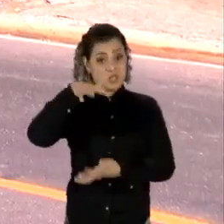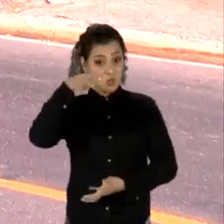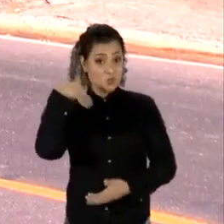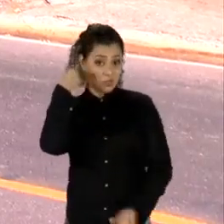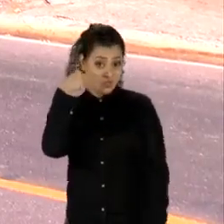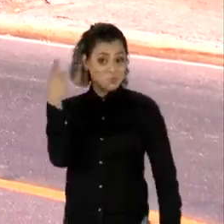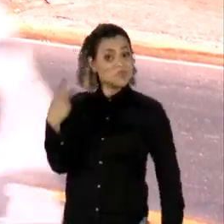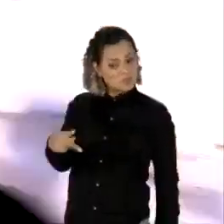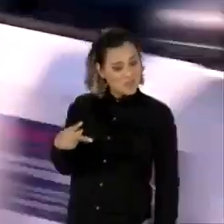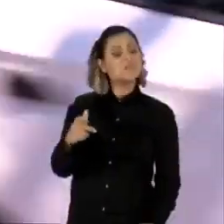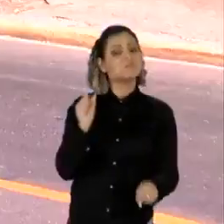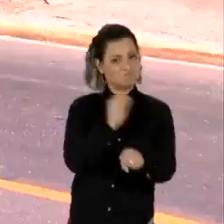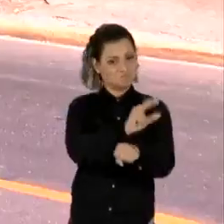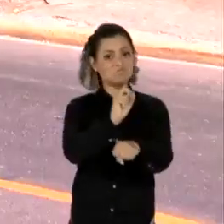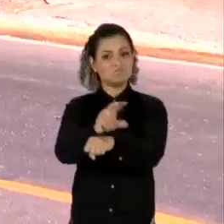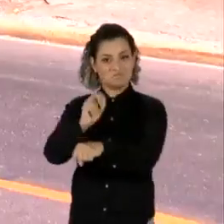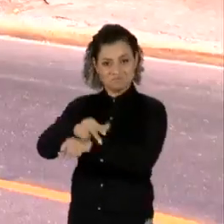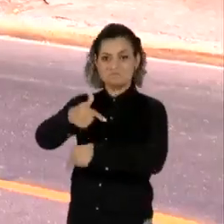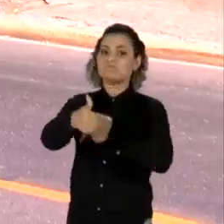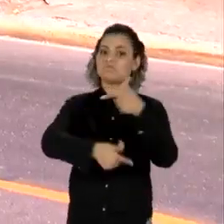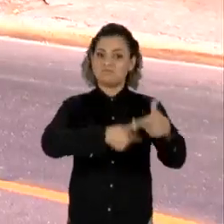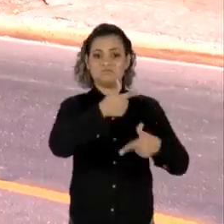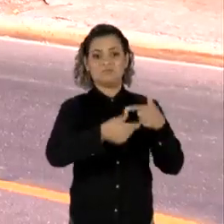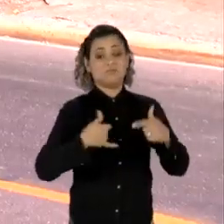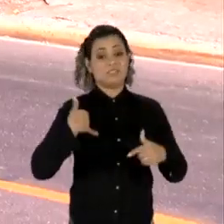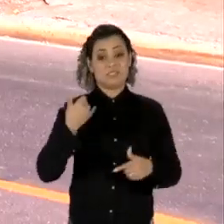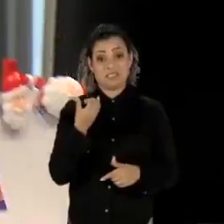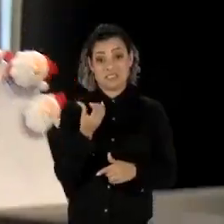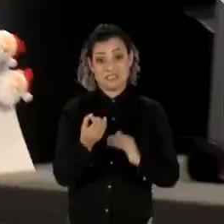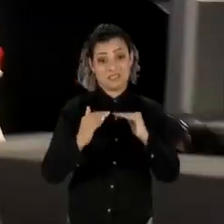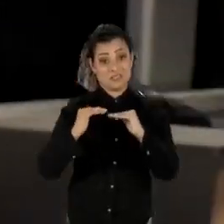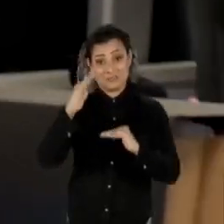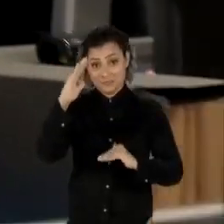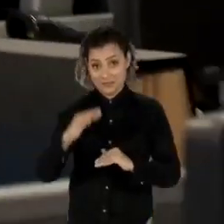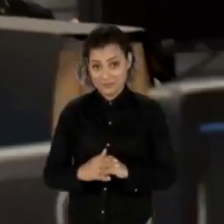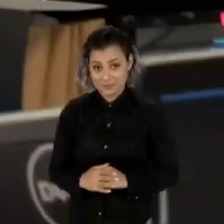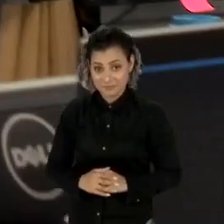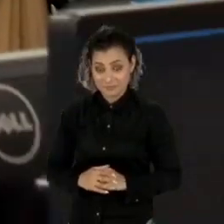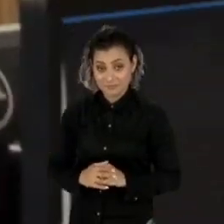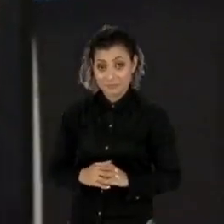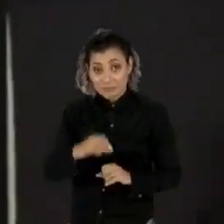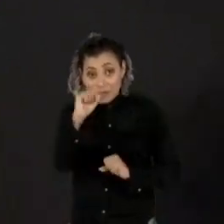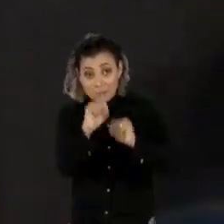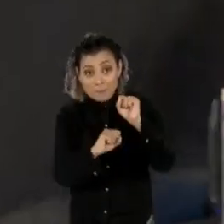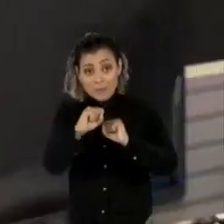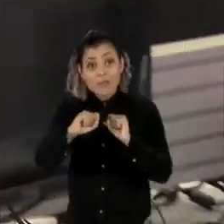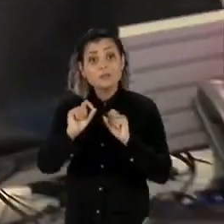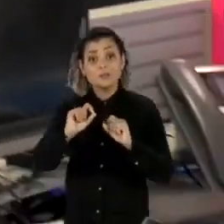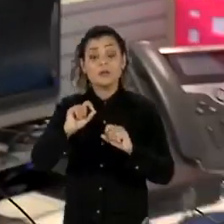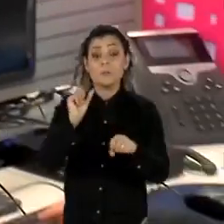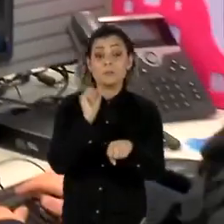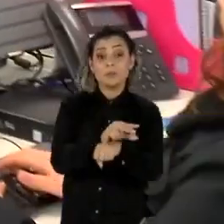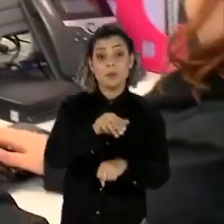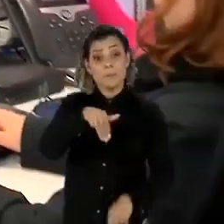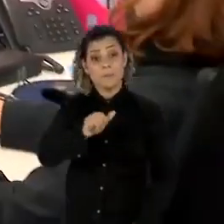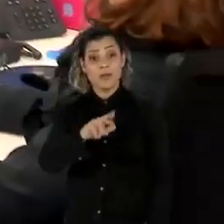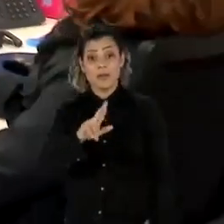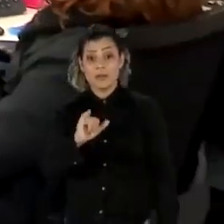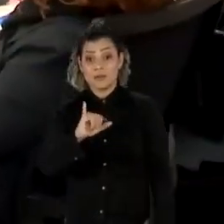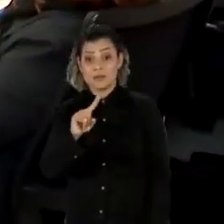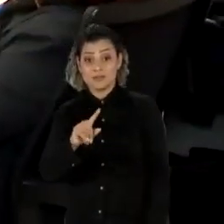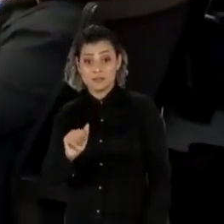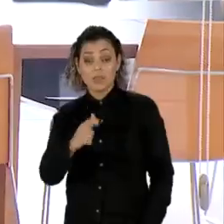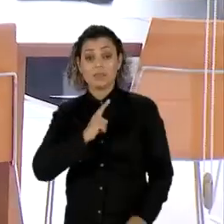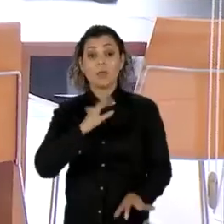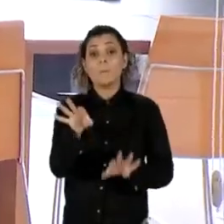experiência da população com mais de 60 anos a empresa que deu emprego para marisa por exemplo criou